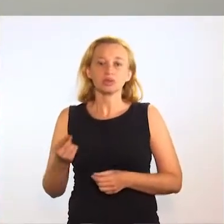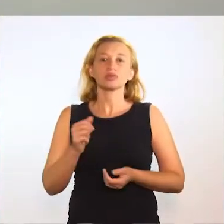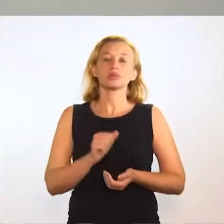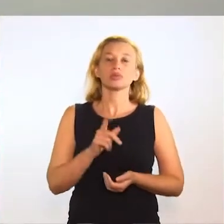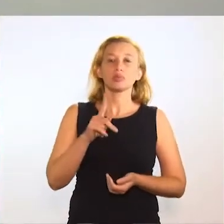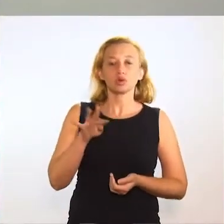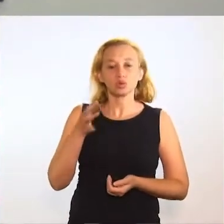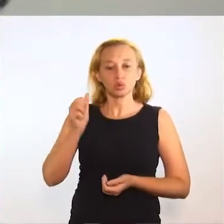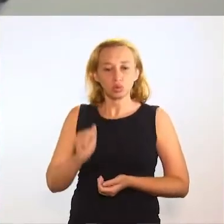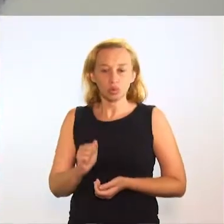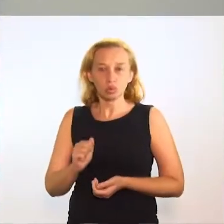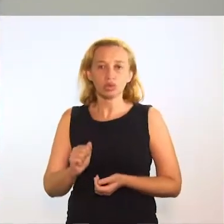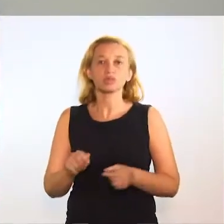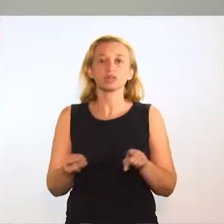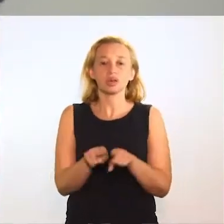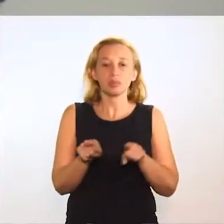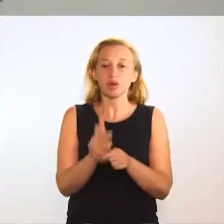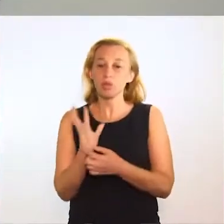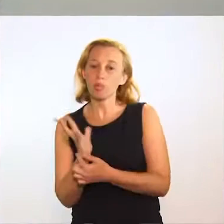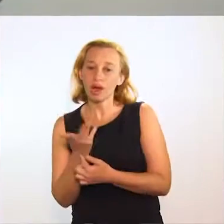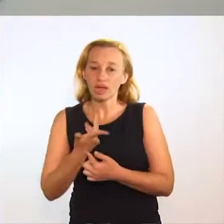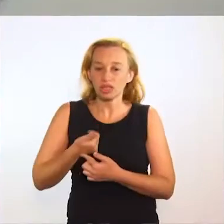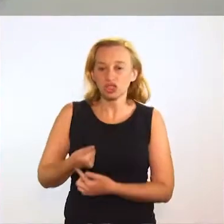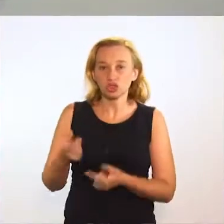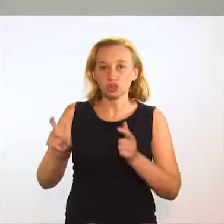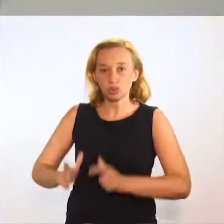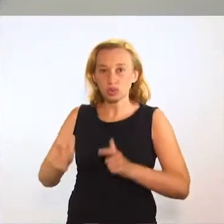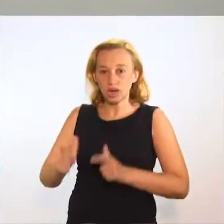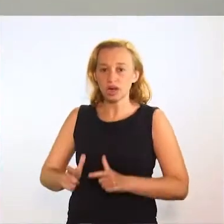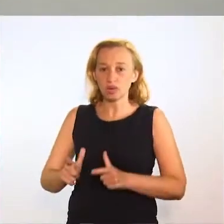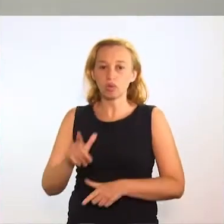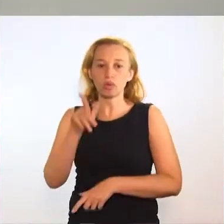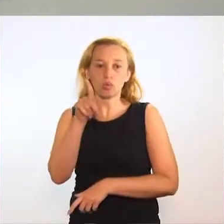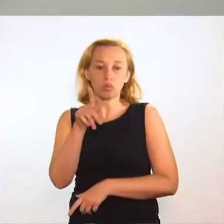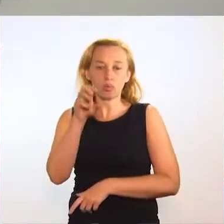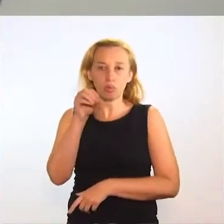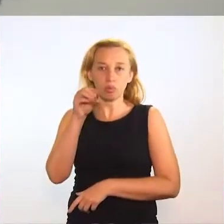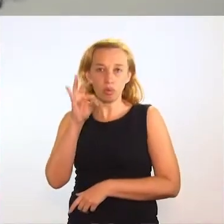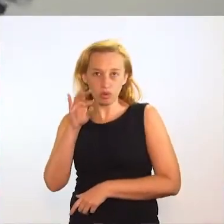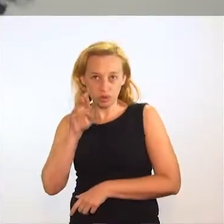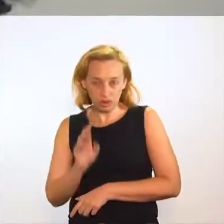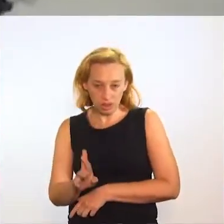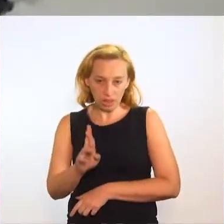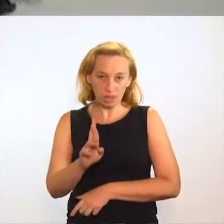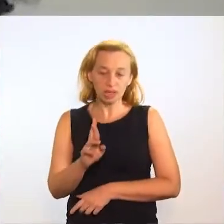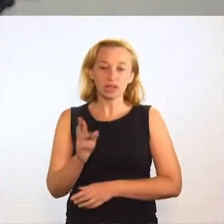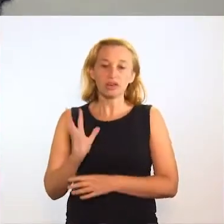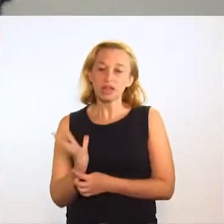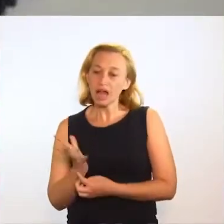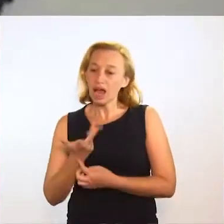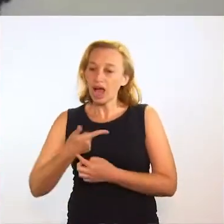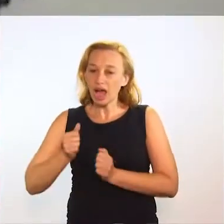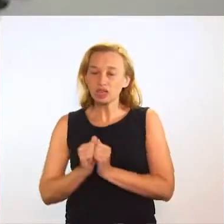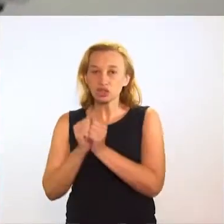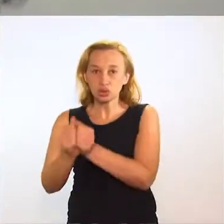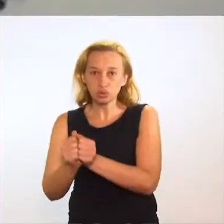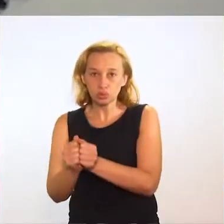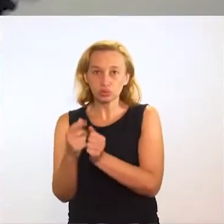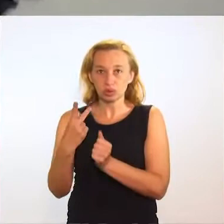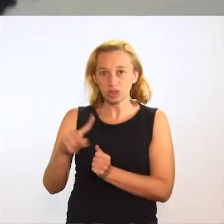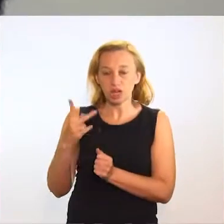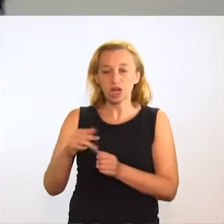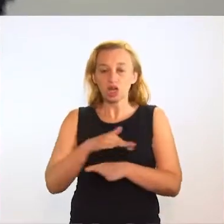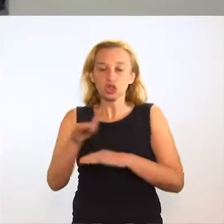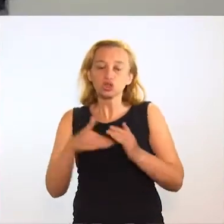essa dificuldade, e a gente chamou uma artista local também que colocou pôster, né? Então, que estava levando a arte dela